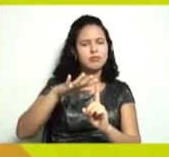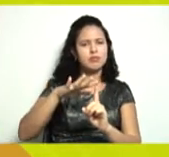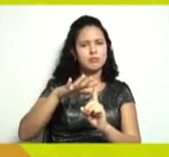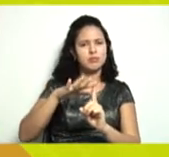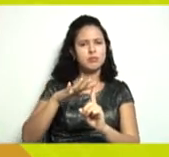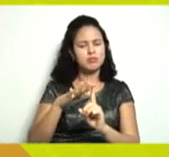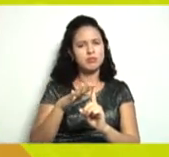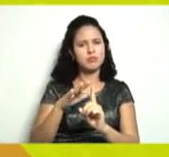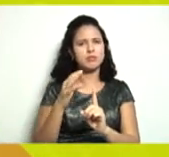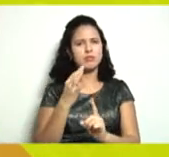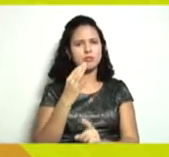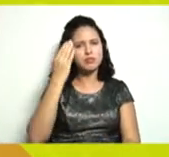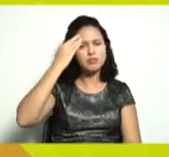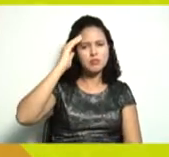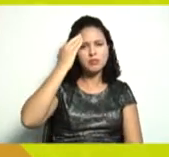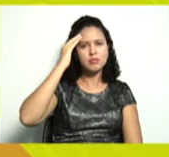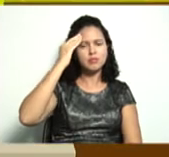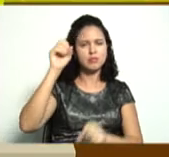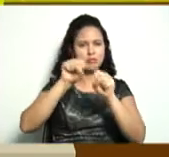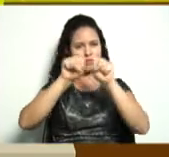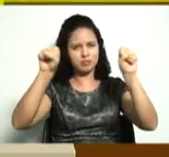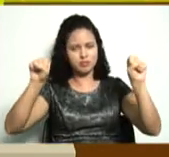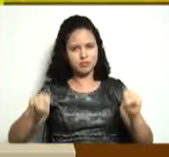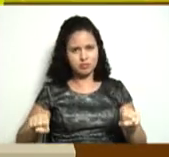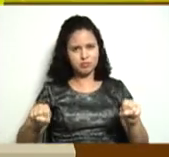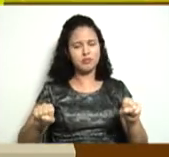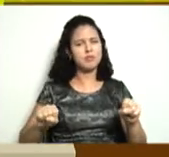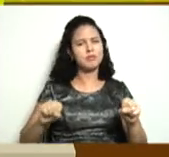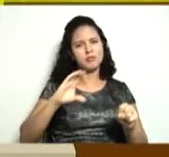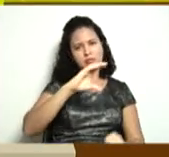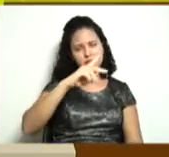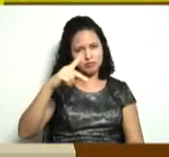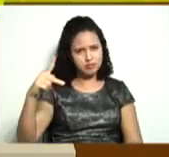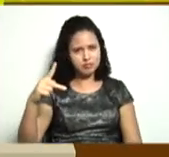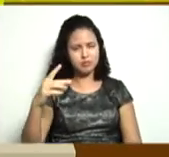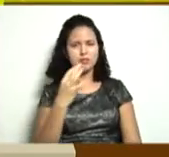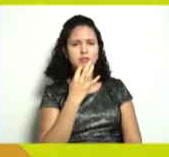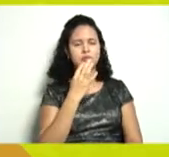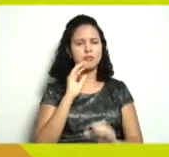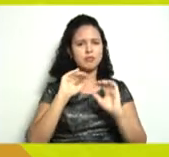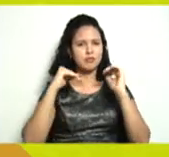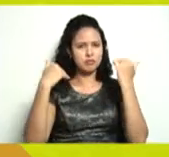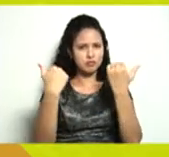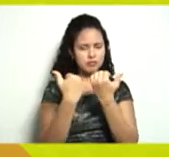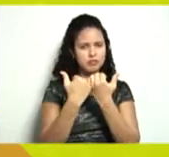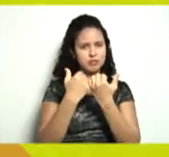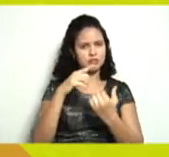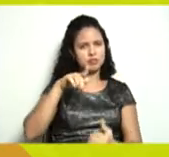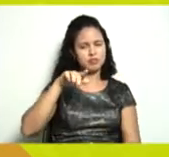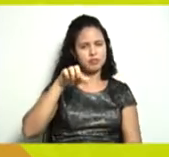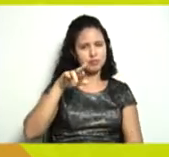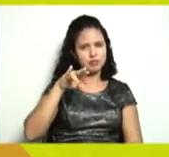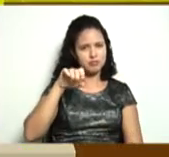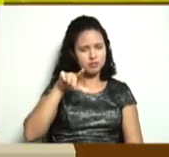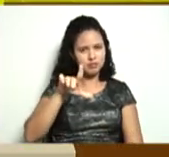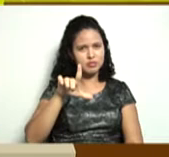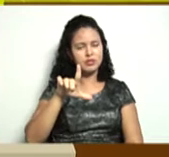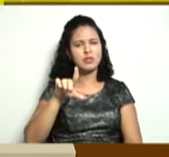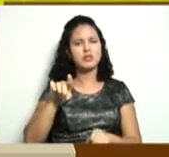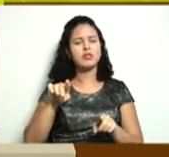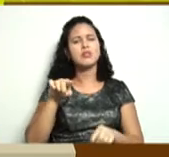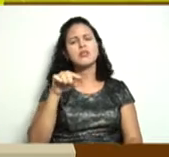Entender a estrutura das cooperativas, especificamente as assembleias gerais e os órgãos da administração. E